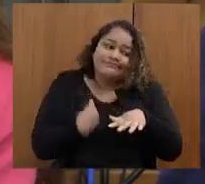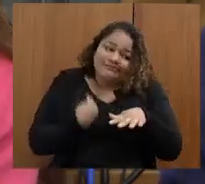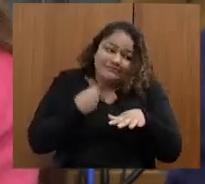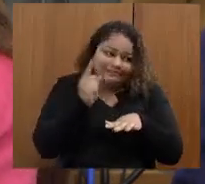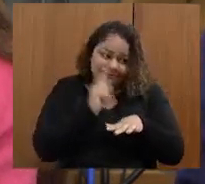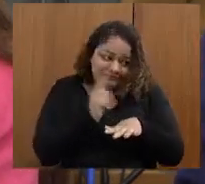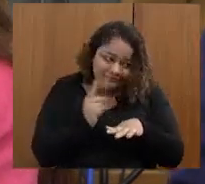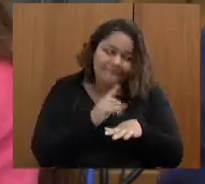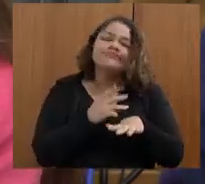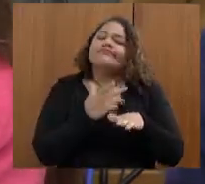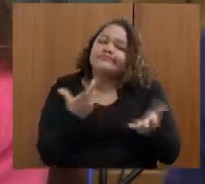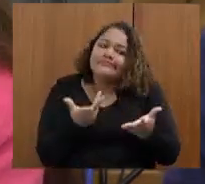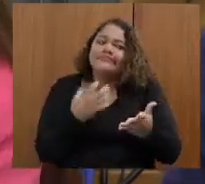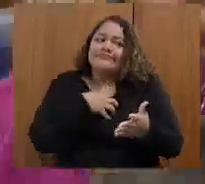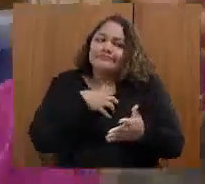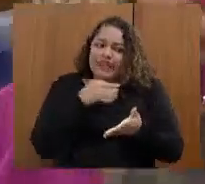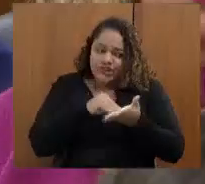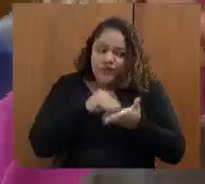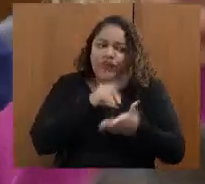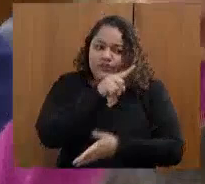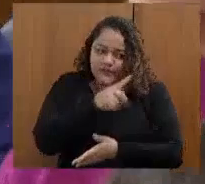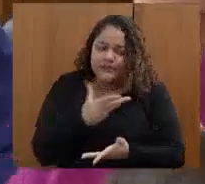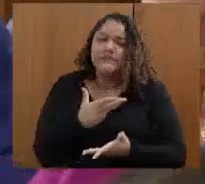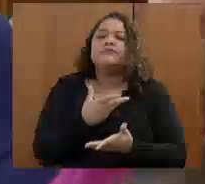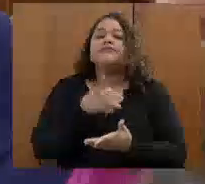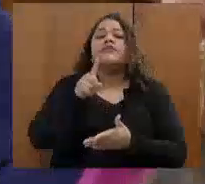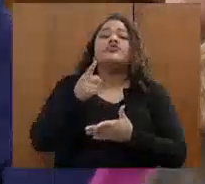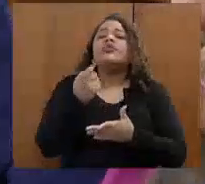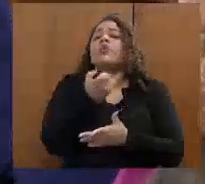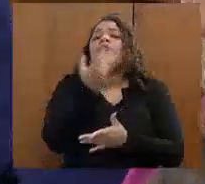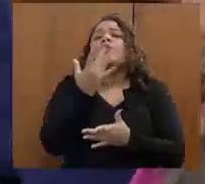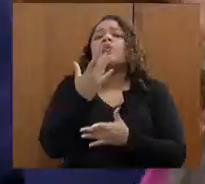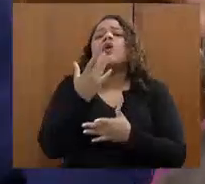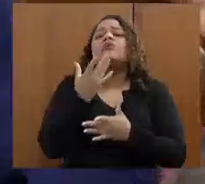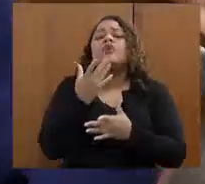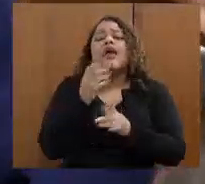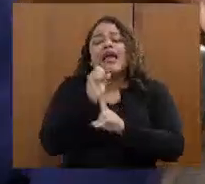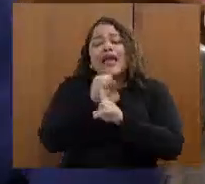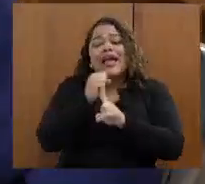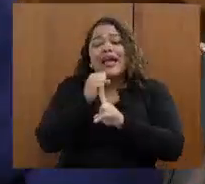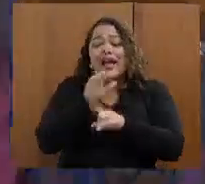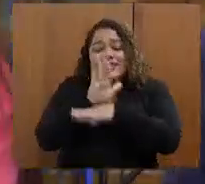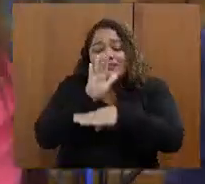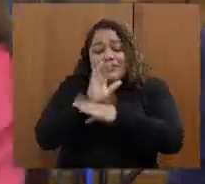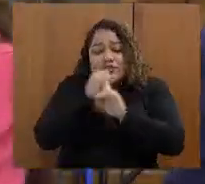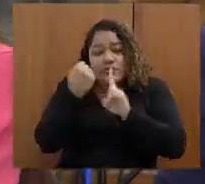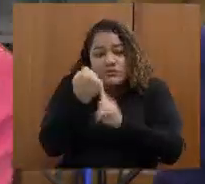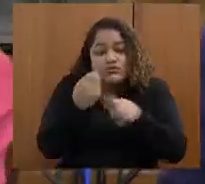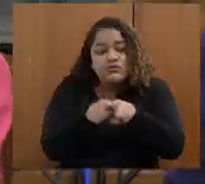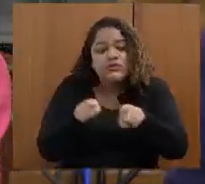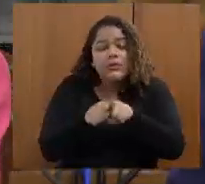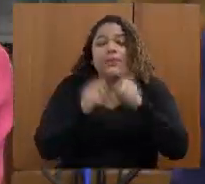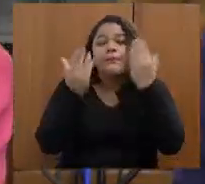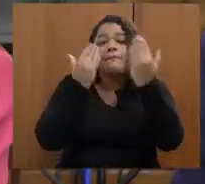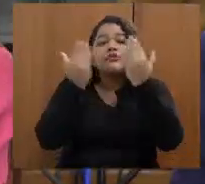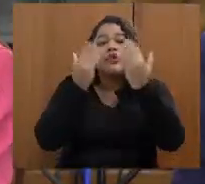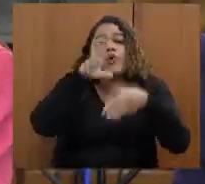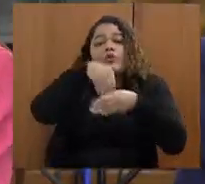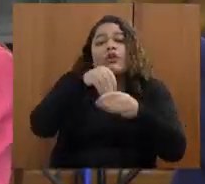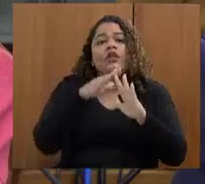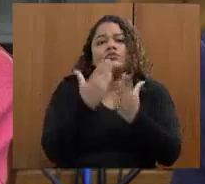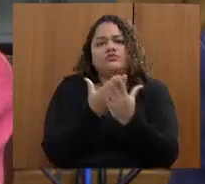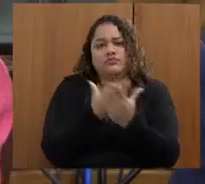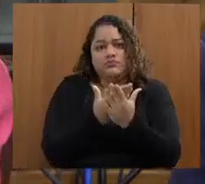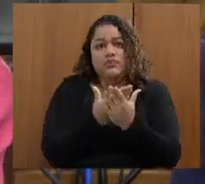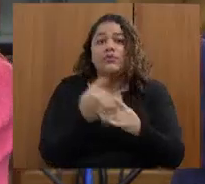muita falta sobre os assistentes sociais e psicólogos nas escolas os assistentes sociais psicólogos na escolas a gente tem a